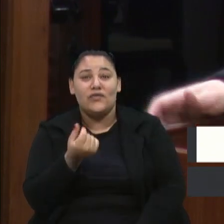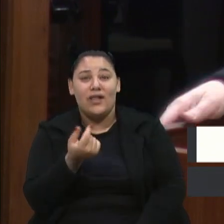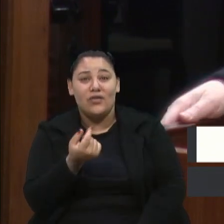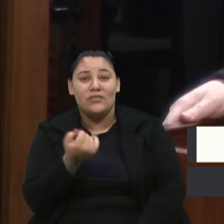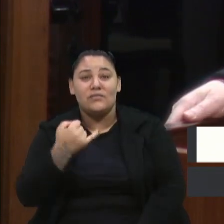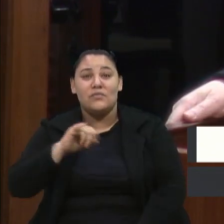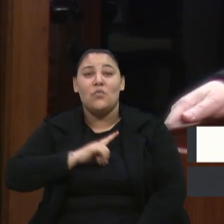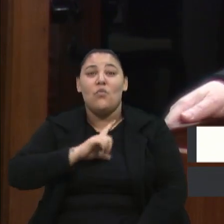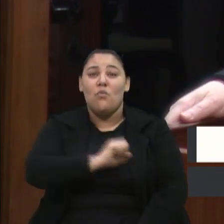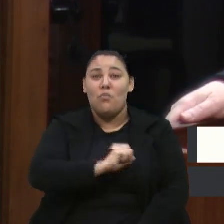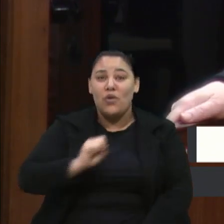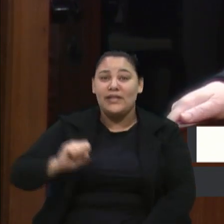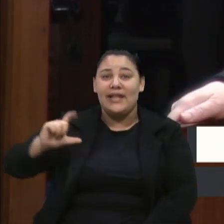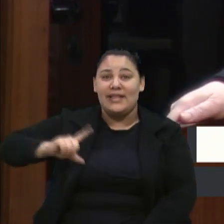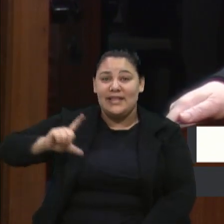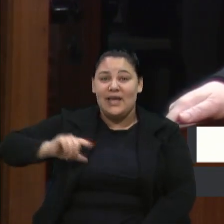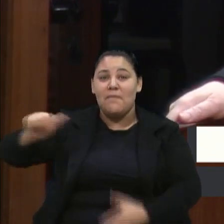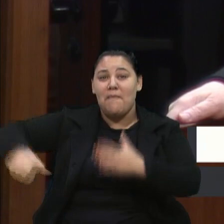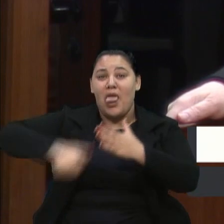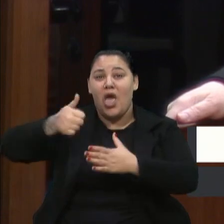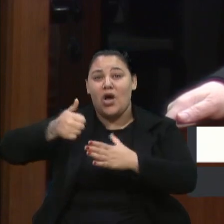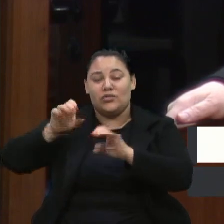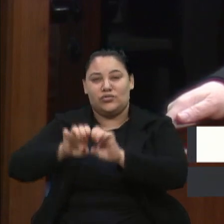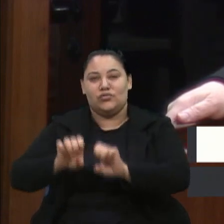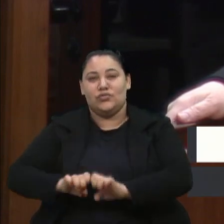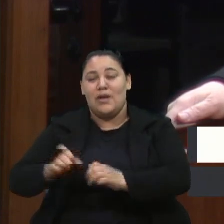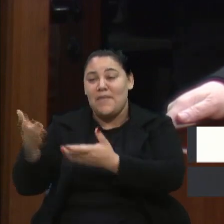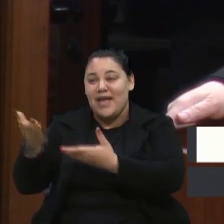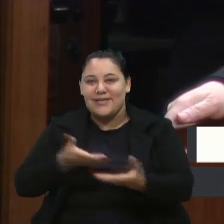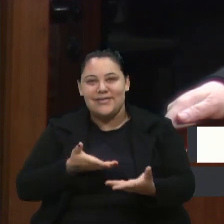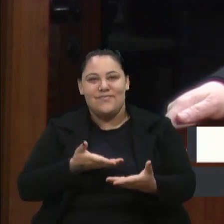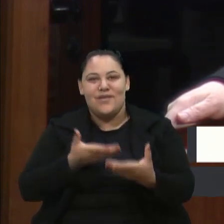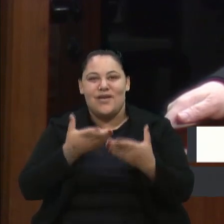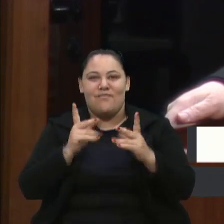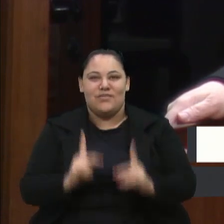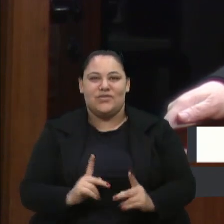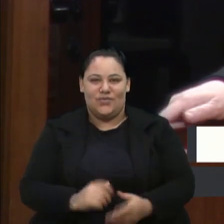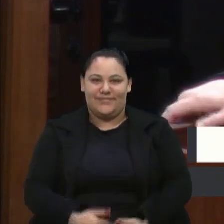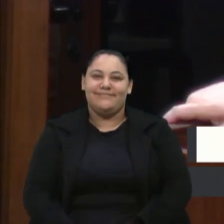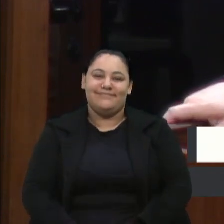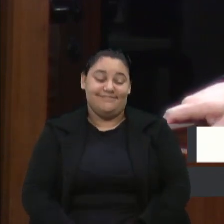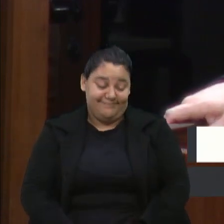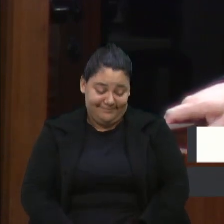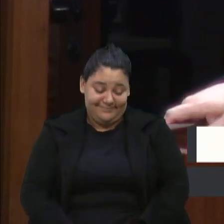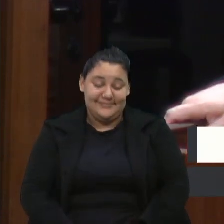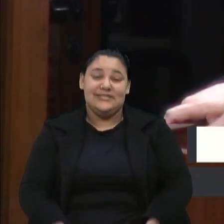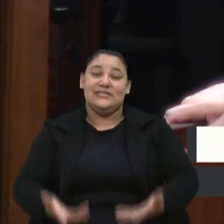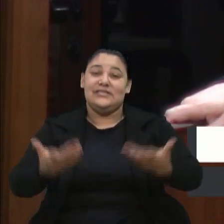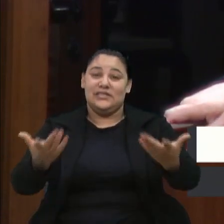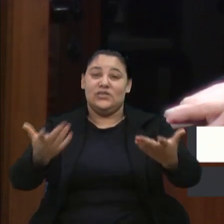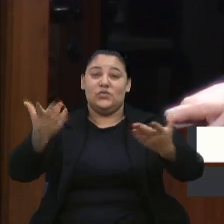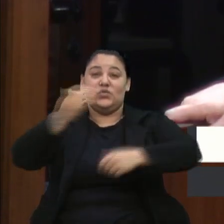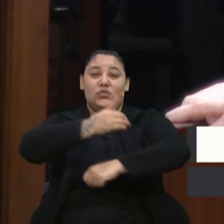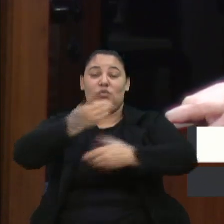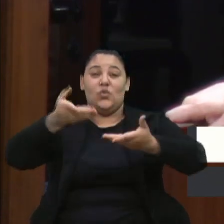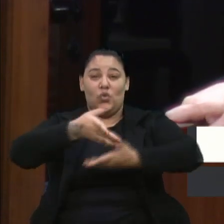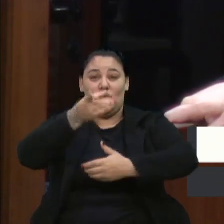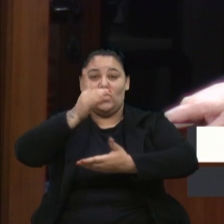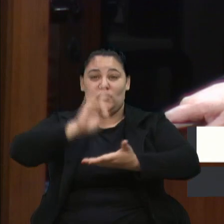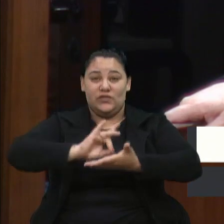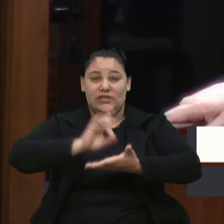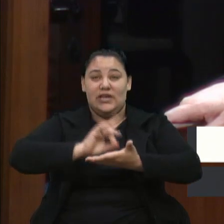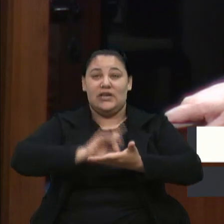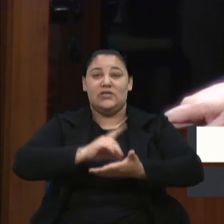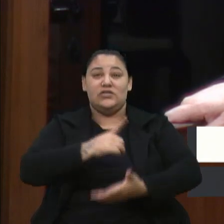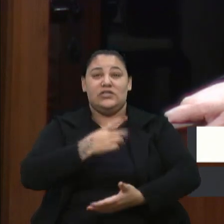de receber o público. Então, eu tenho um misto hoje, dia 13, mês de setembro, um